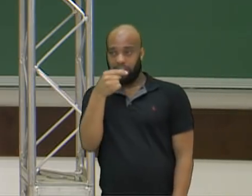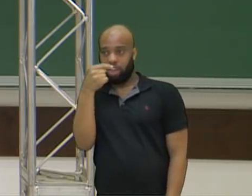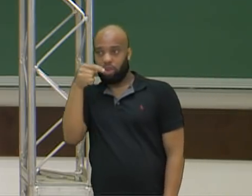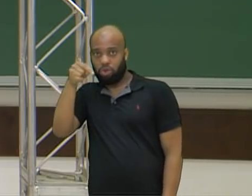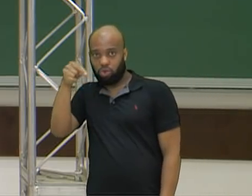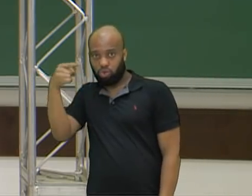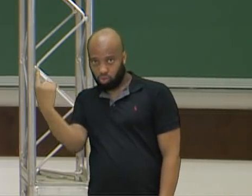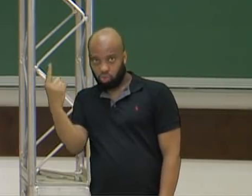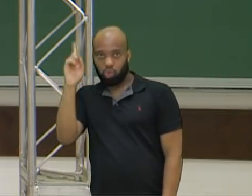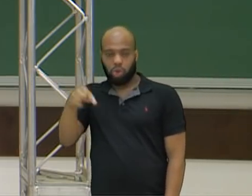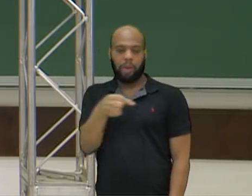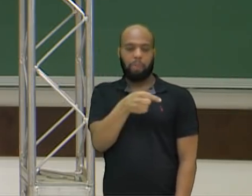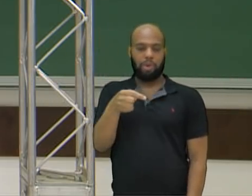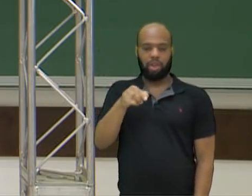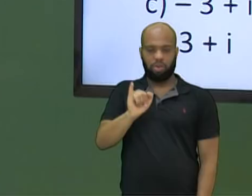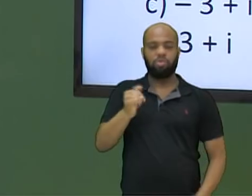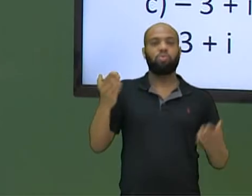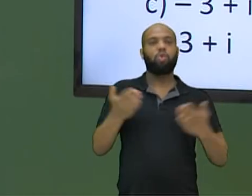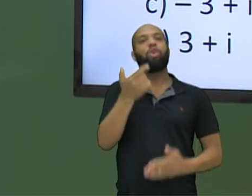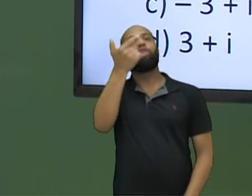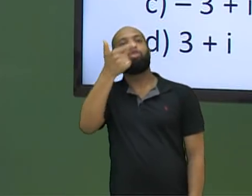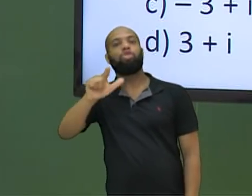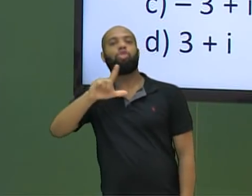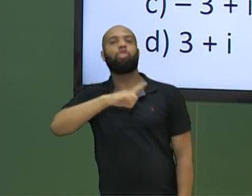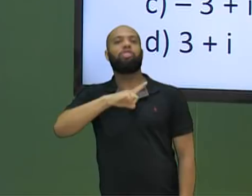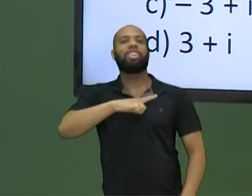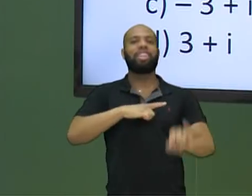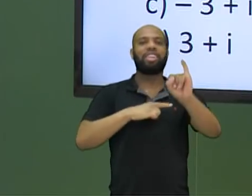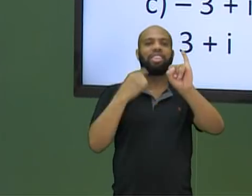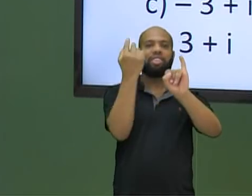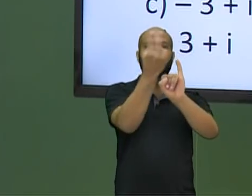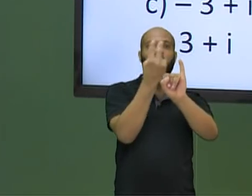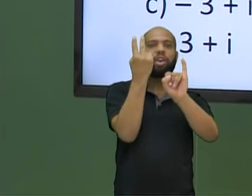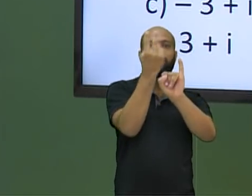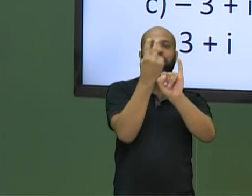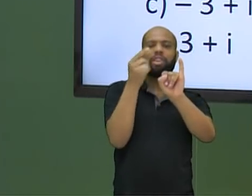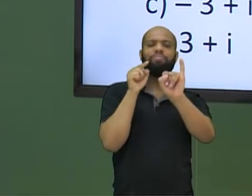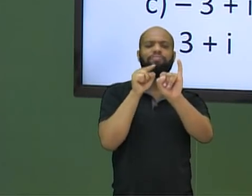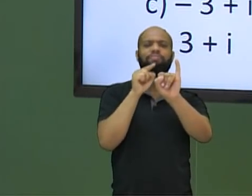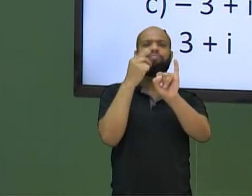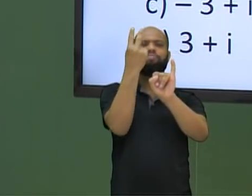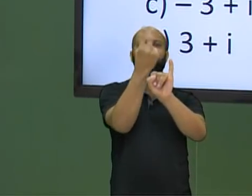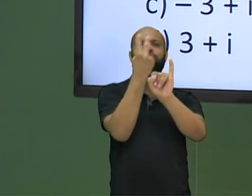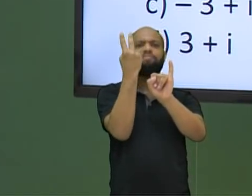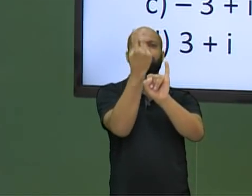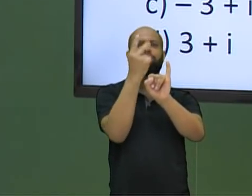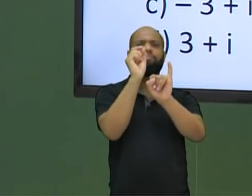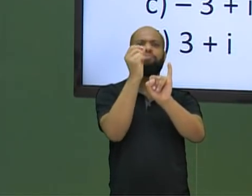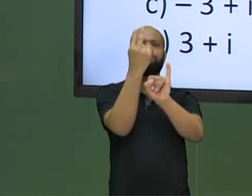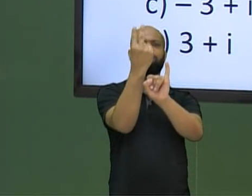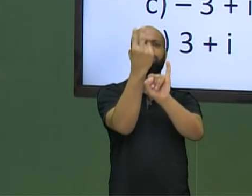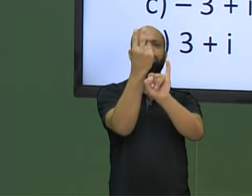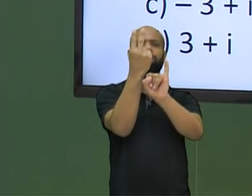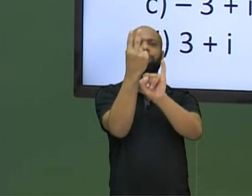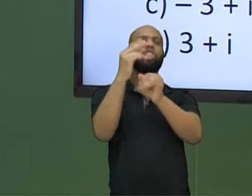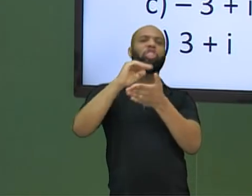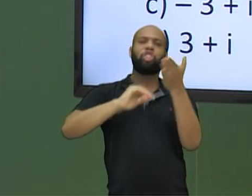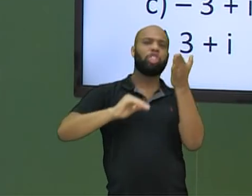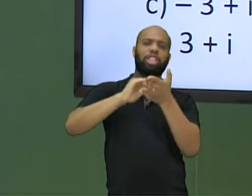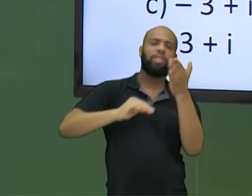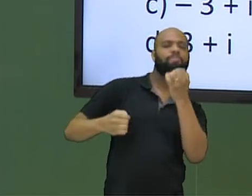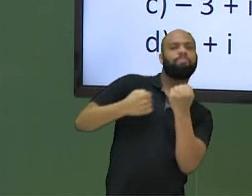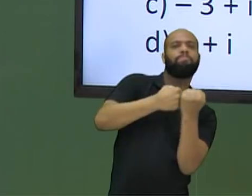menos i. De novo, eu tenho i ao quadrado. Este ao quadrado eu substituo por menos